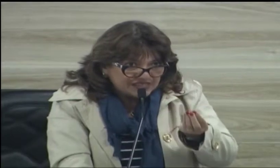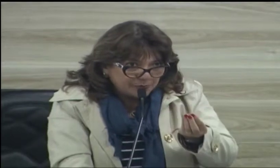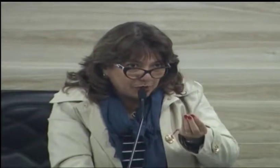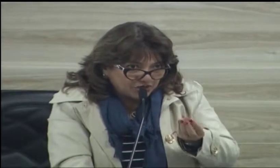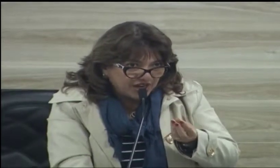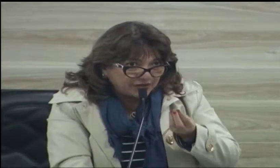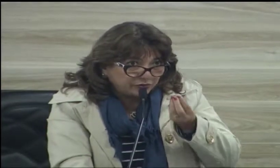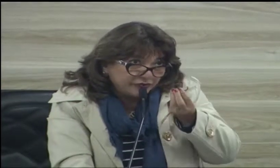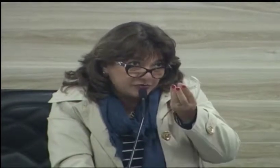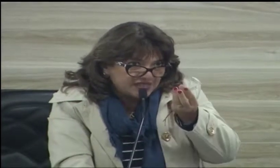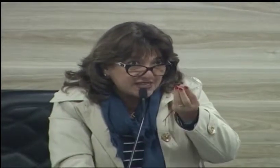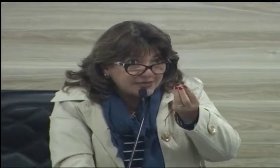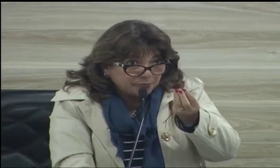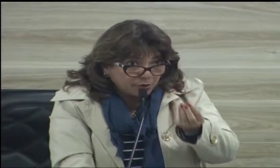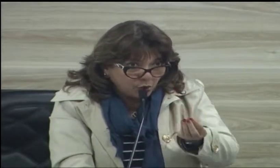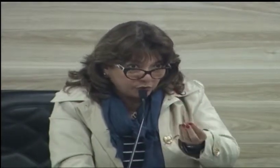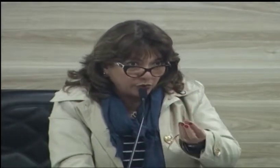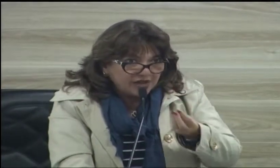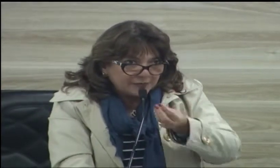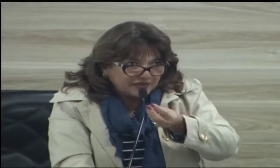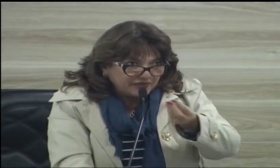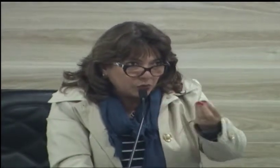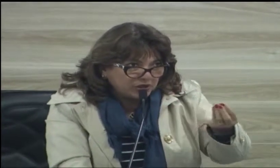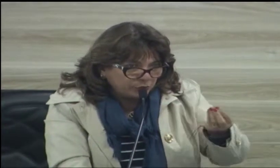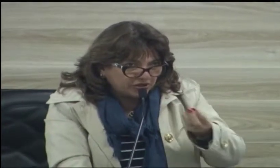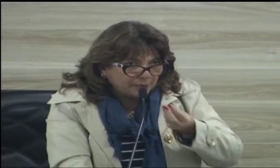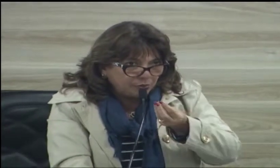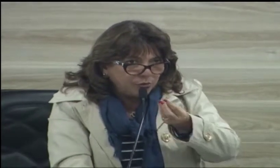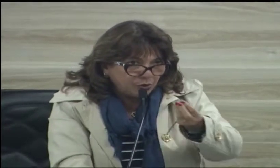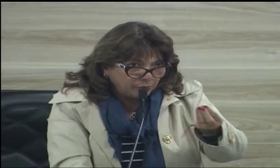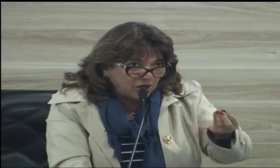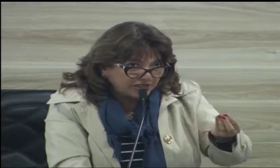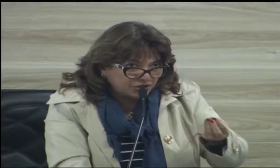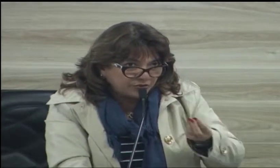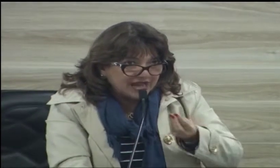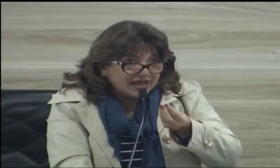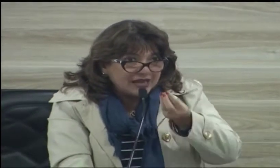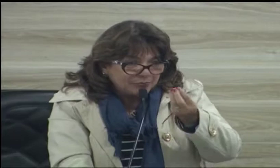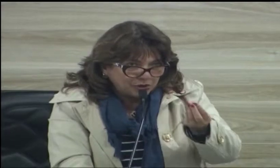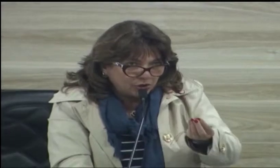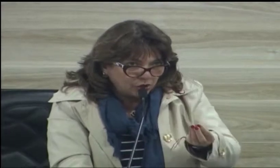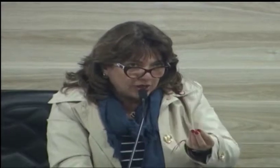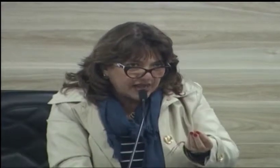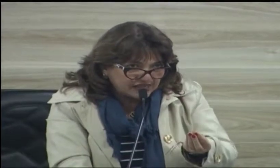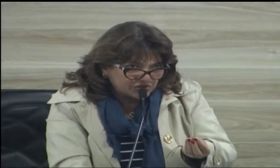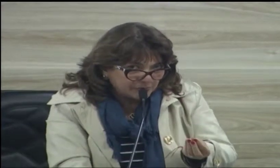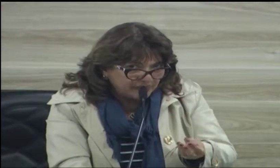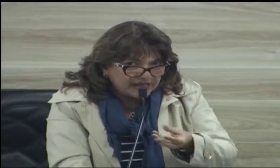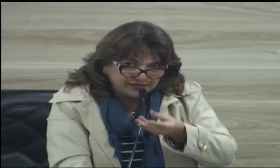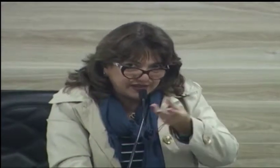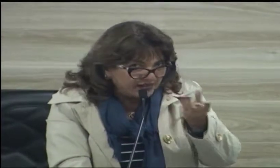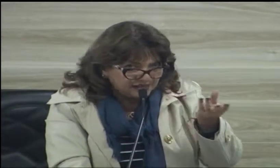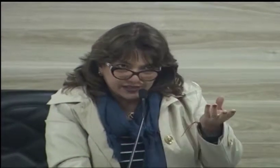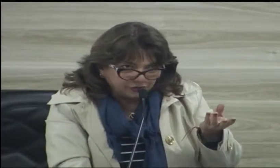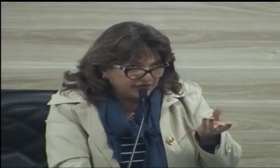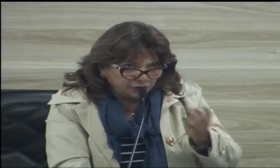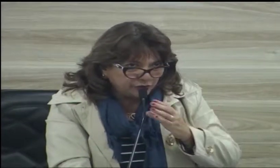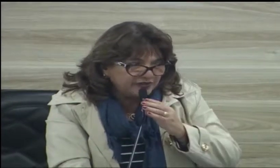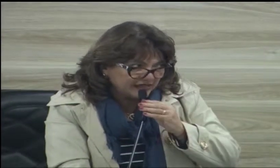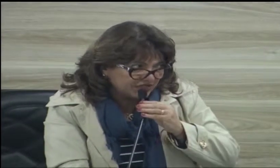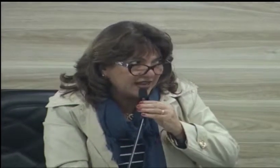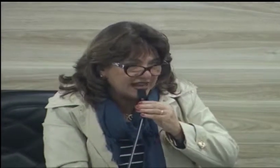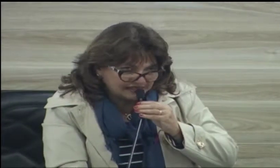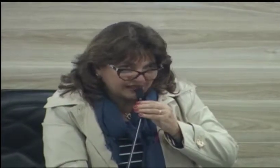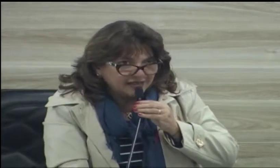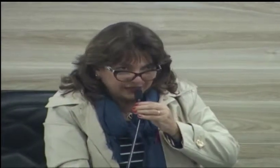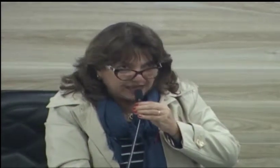com esse projeto, vamos dizer assim, pronto, para ver o que o poder público pode ajudar, pode colocar isso em prática, você não tenha dúvida